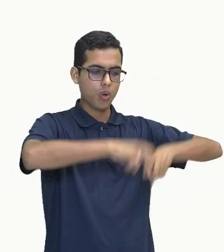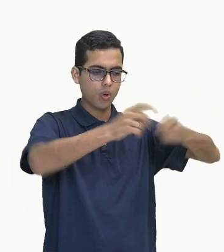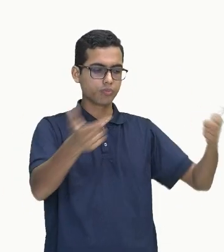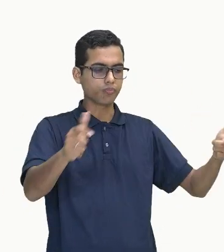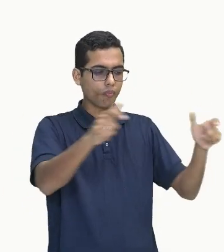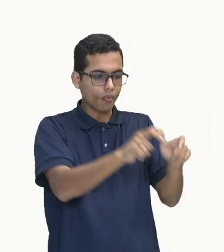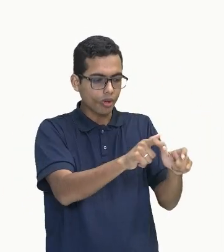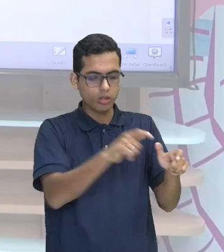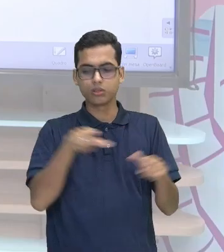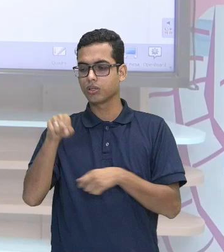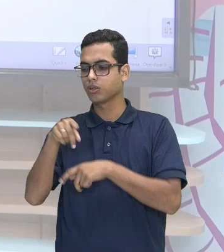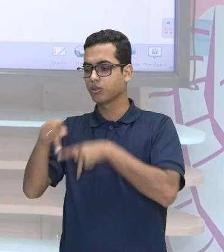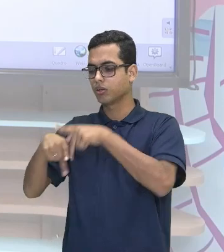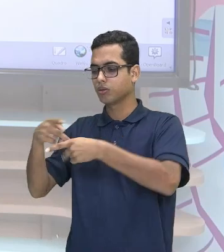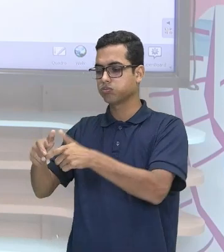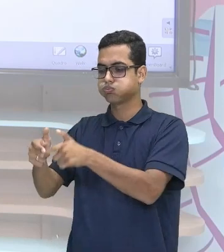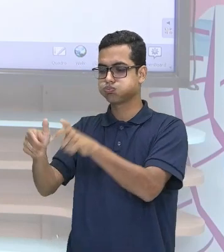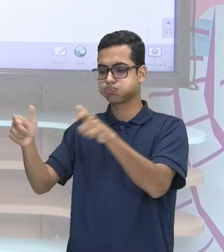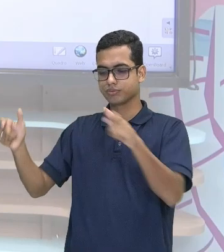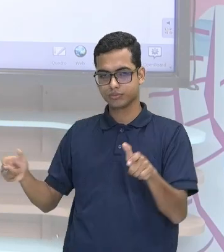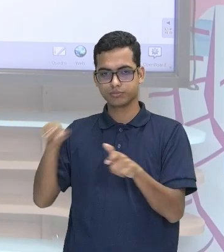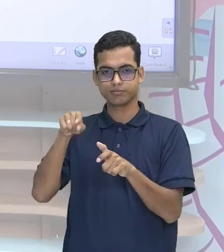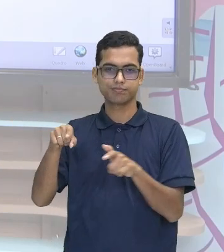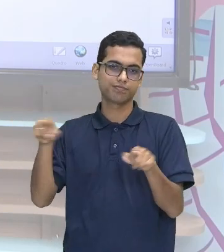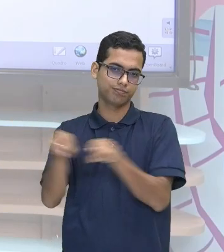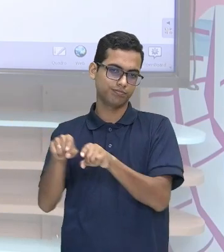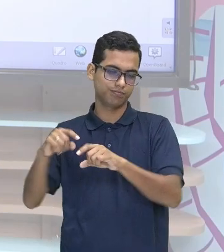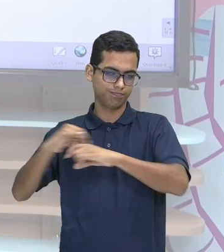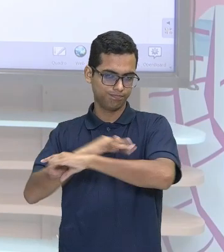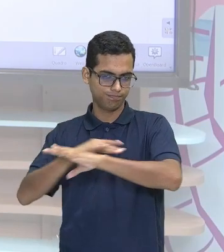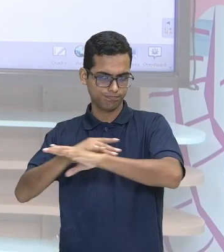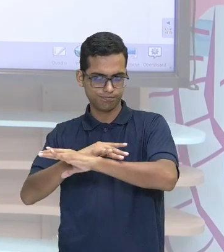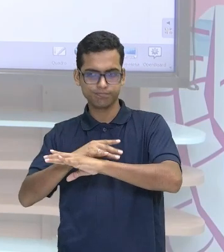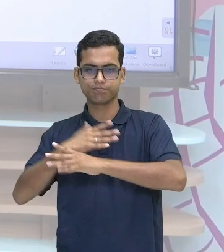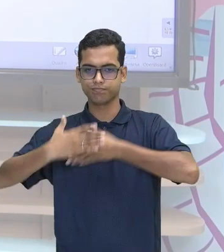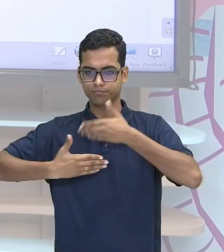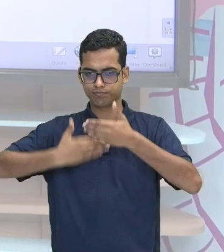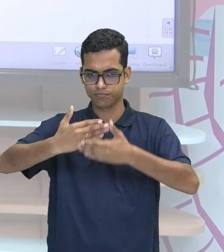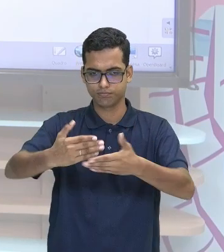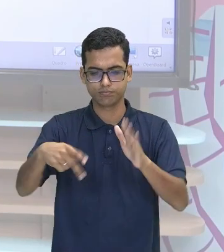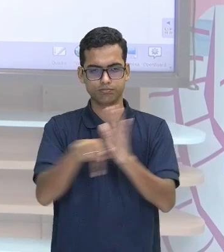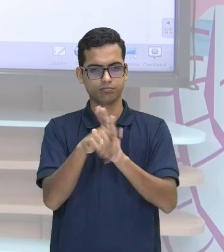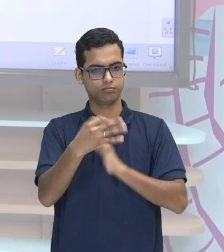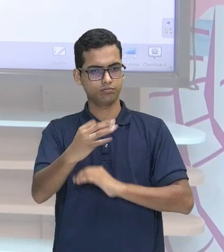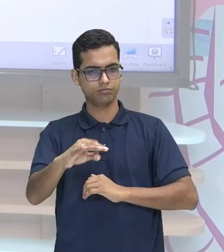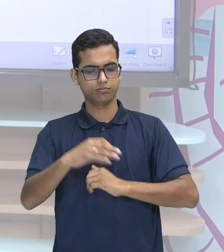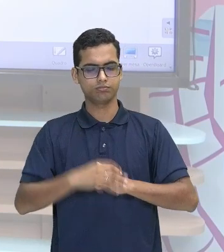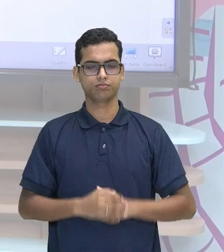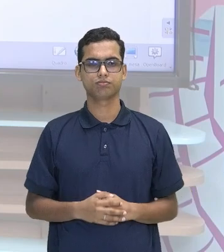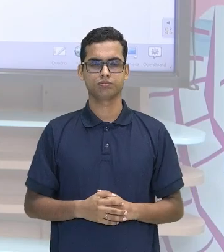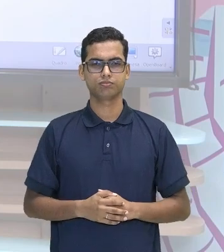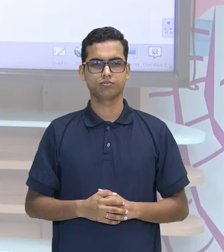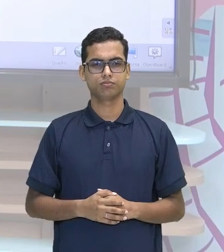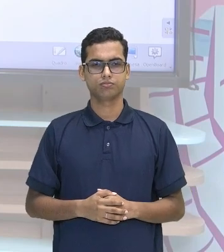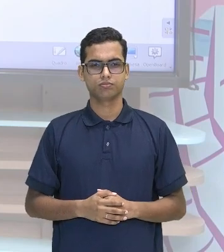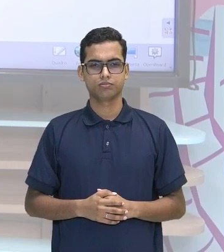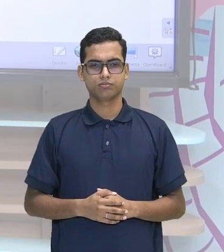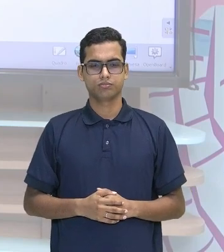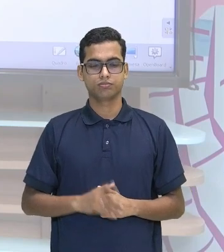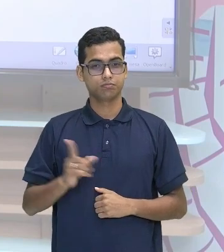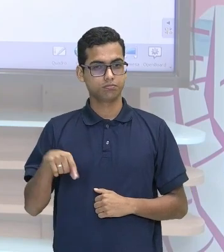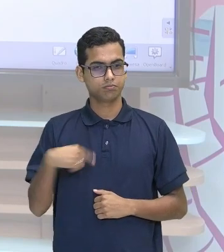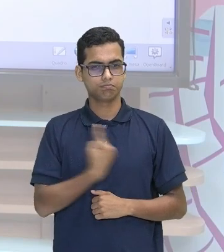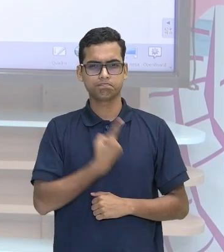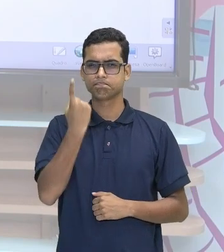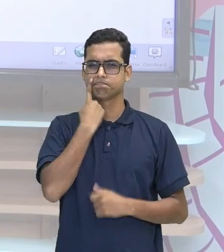queda dessa taxa, esse processo de urbanização, né? Então, a gente